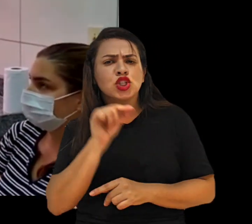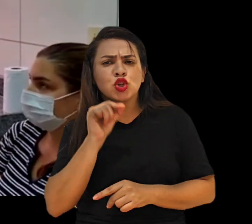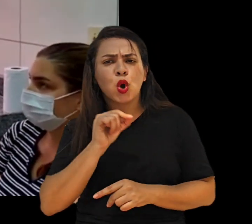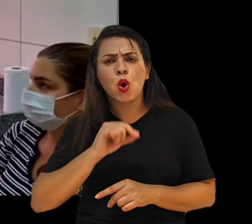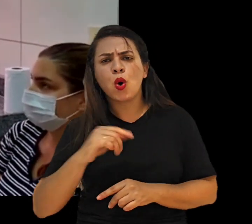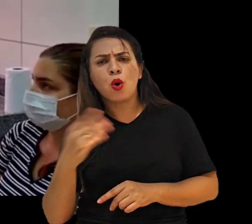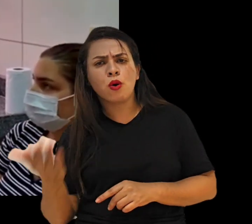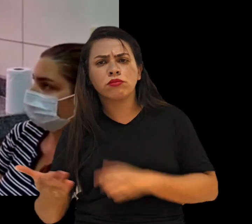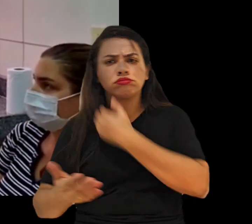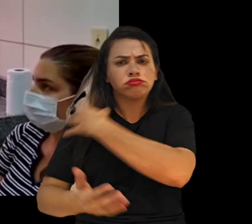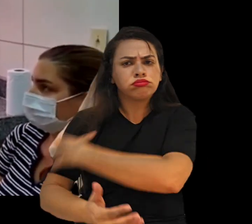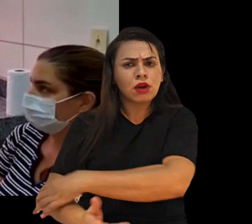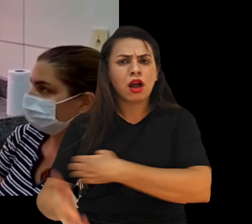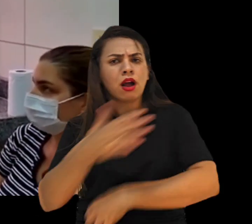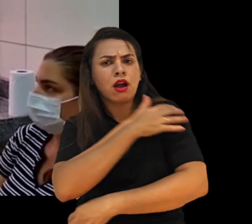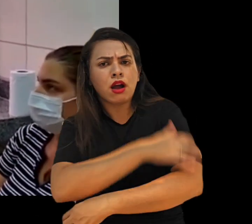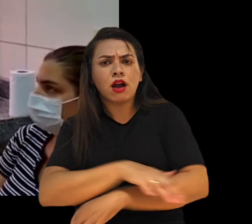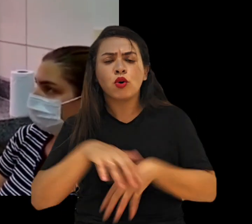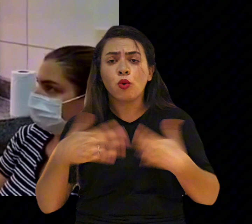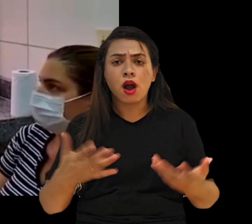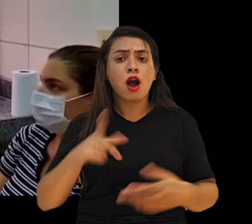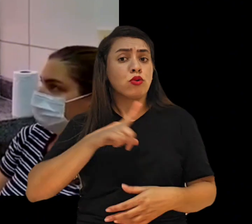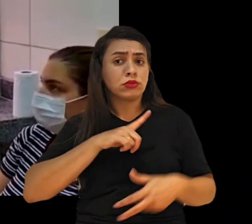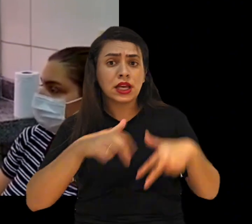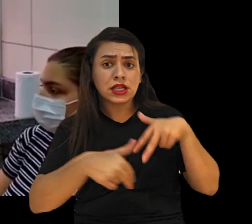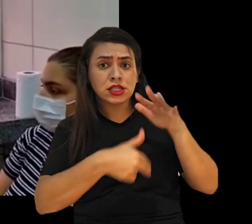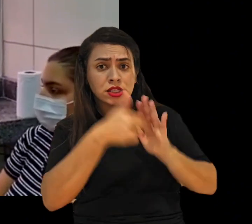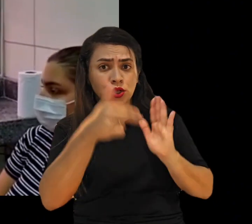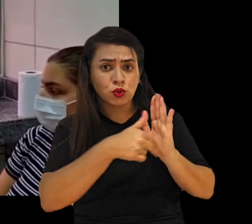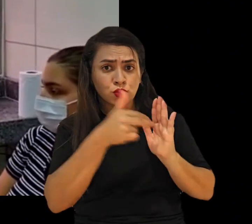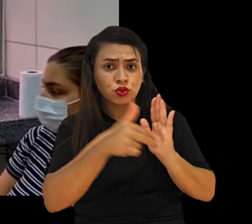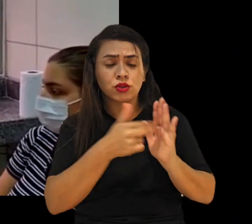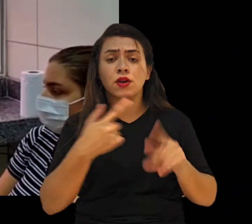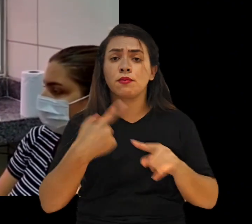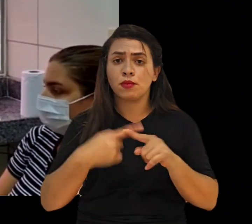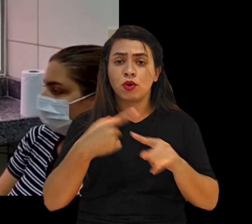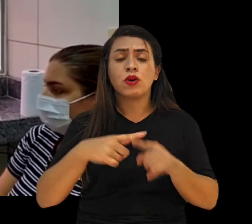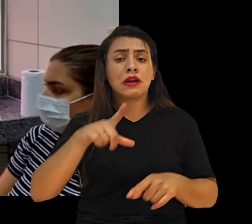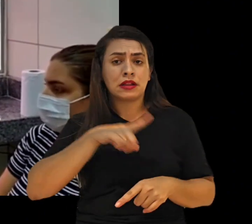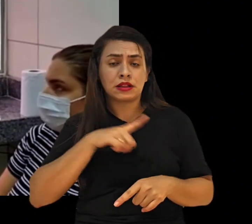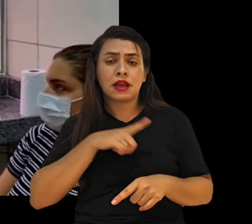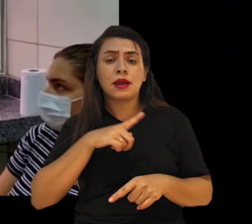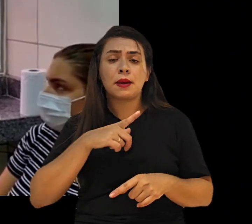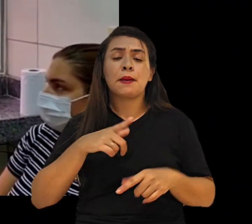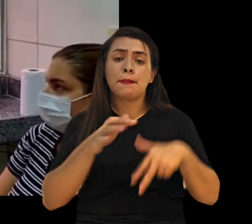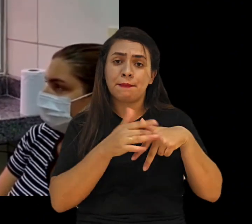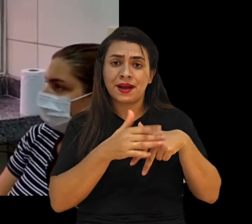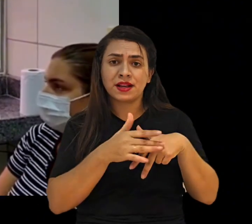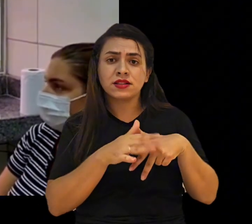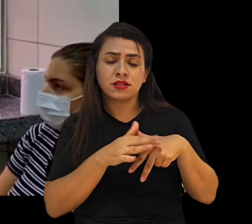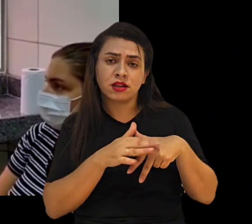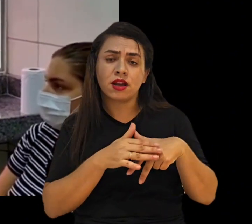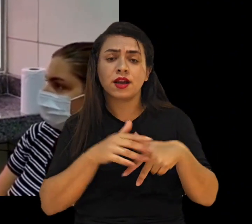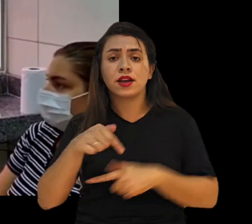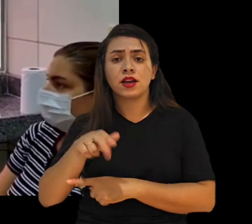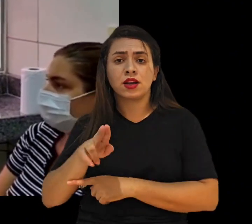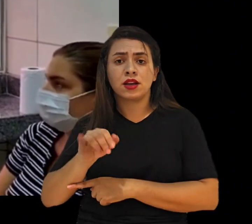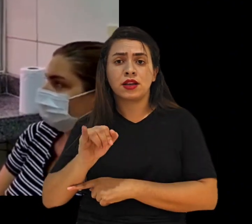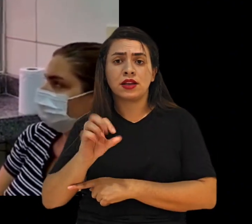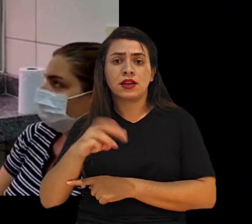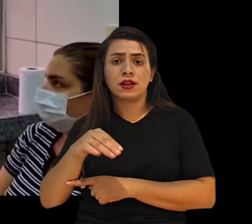braço? Está fazendo quimioterapia em algum braço? Normalmente não se coleta sangue no braço que está fazendo quimioterapia.